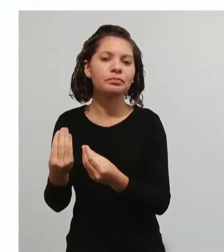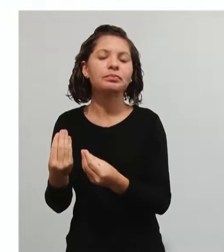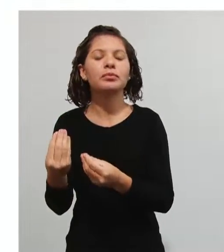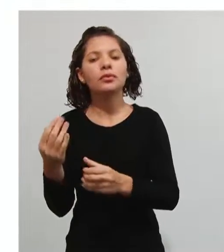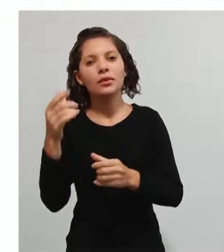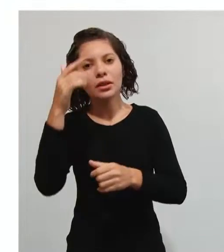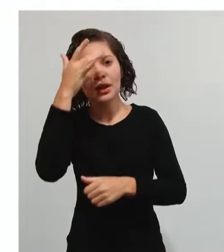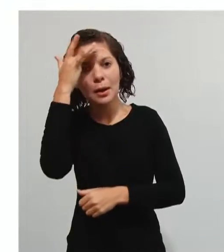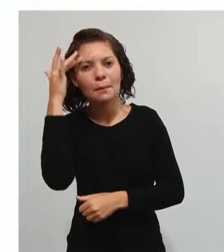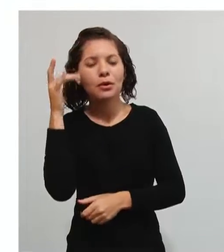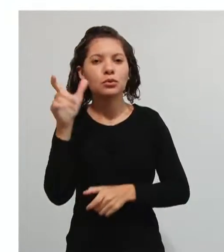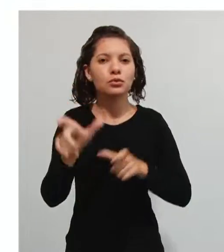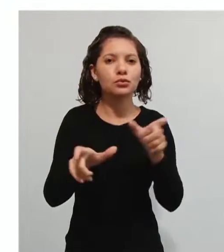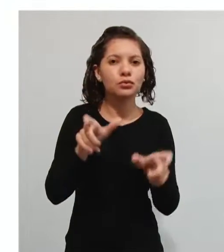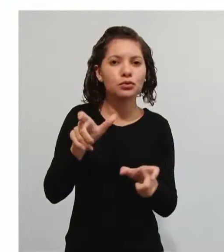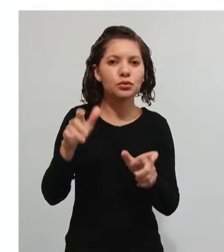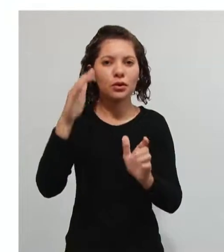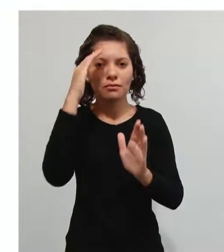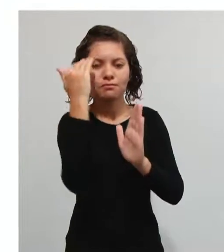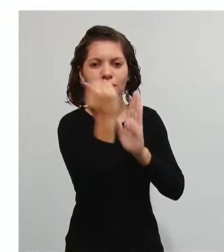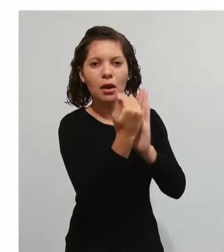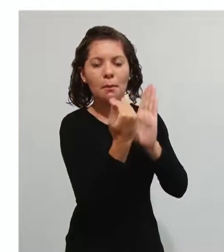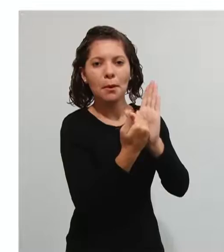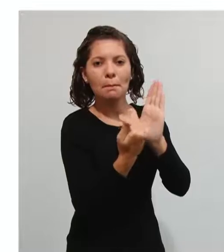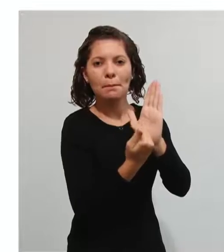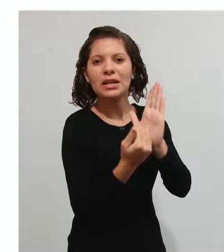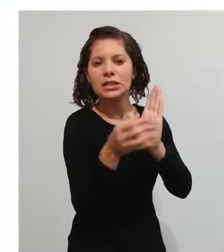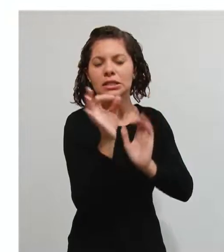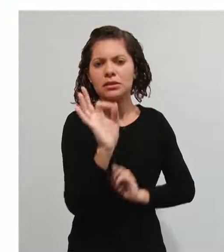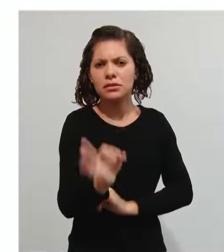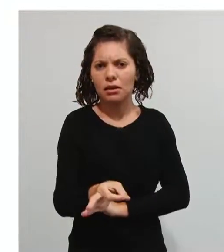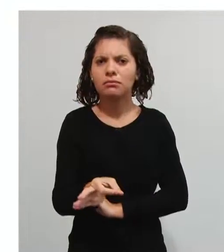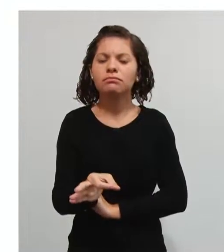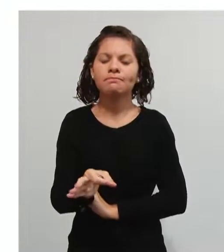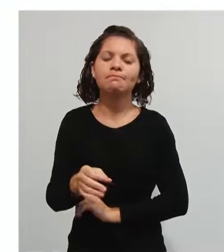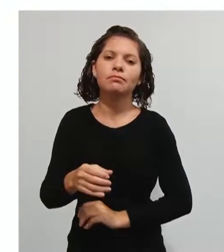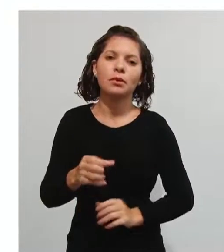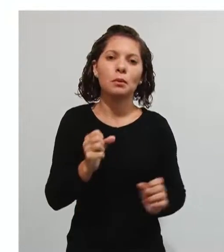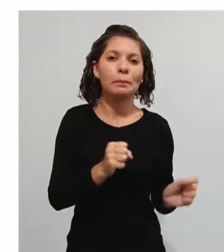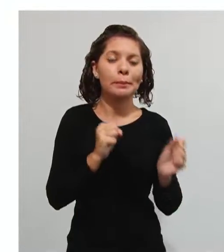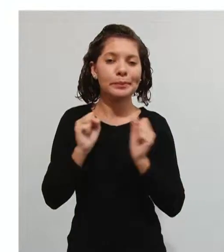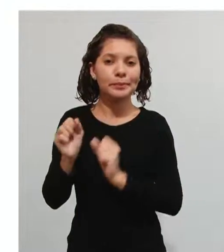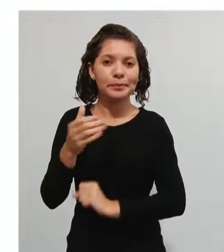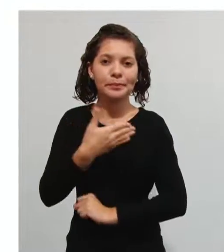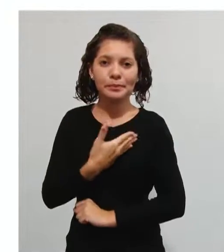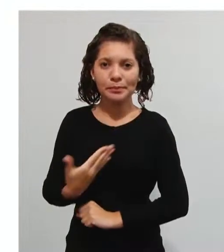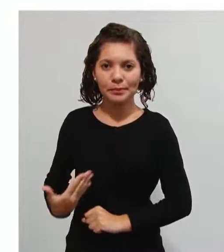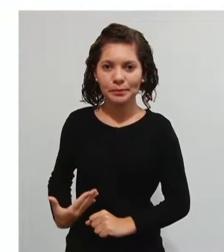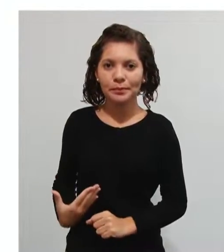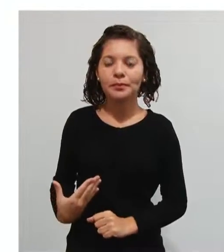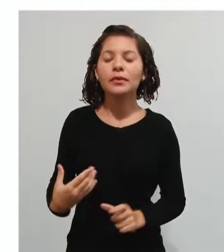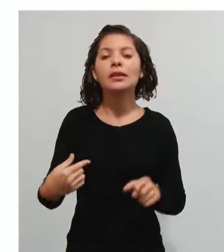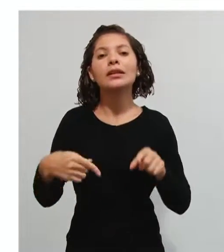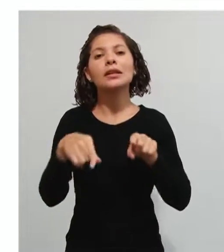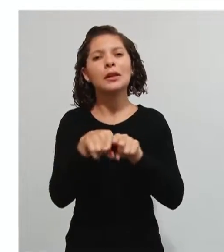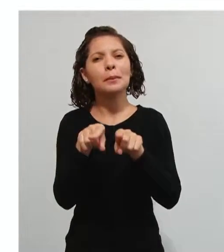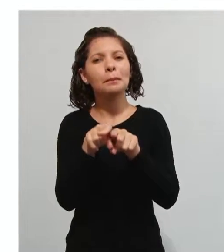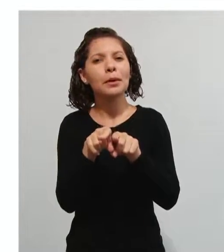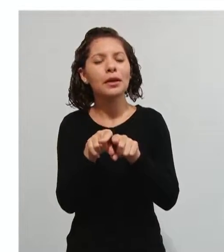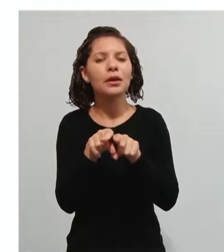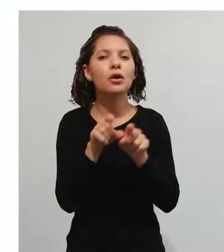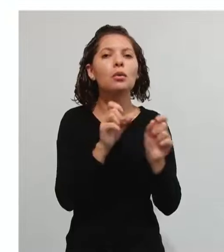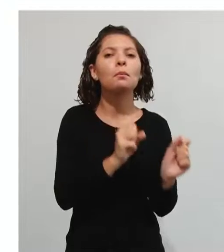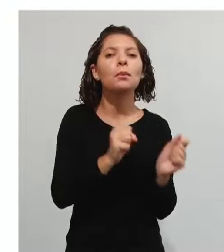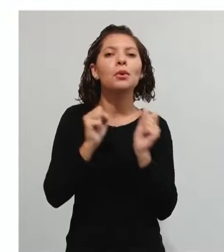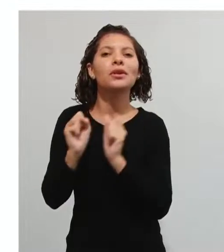norteiem os limites da atuação do poder público. E ainda, o poder de